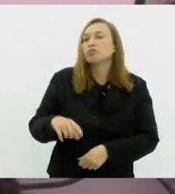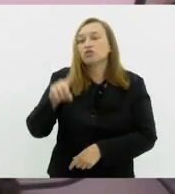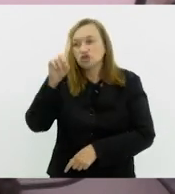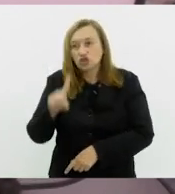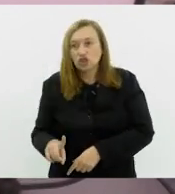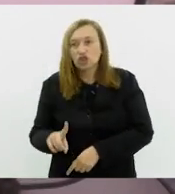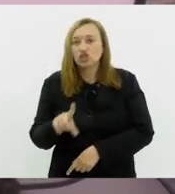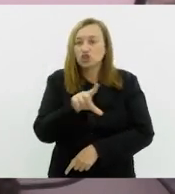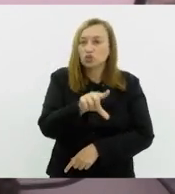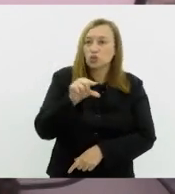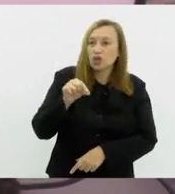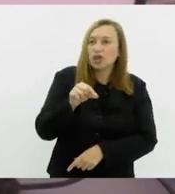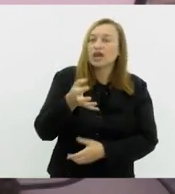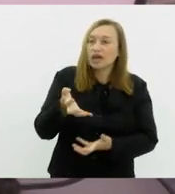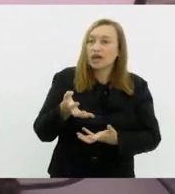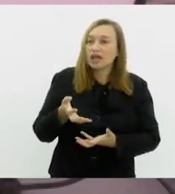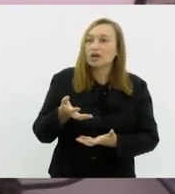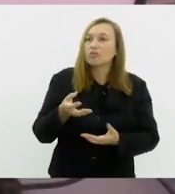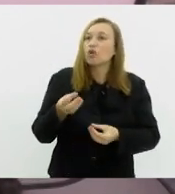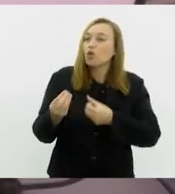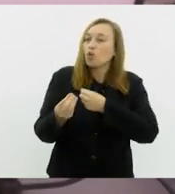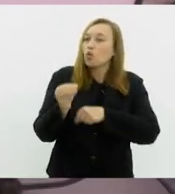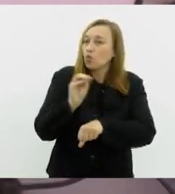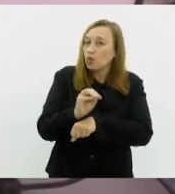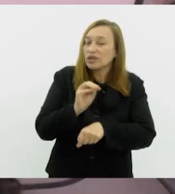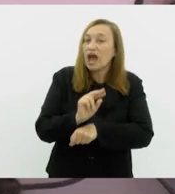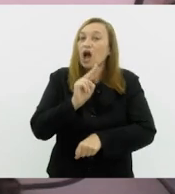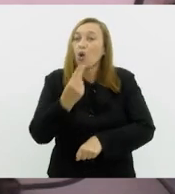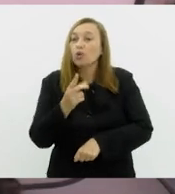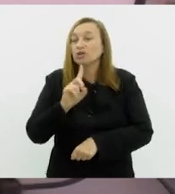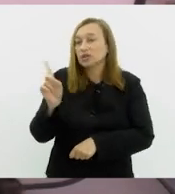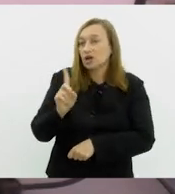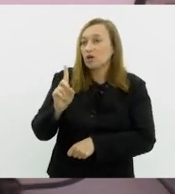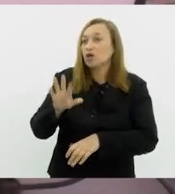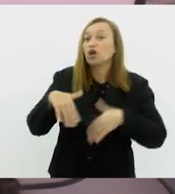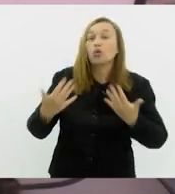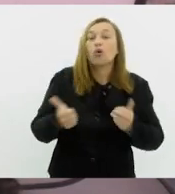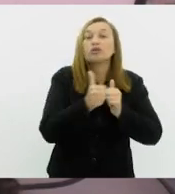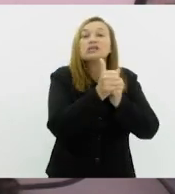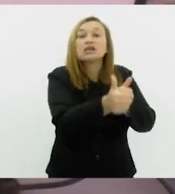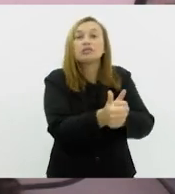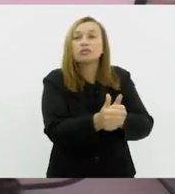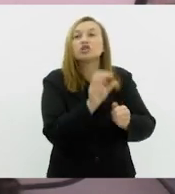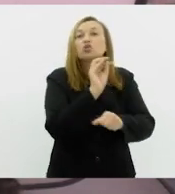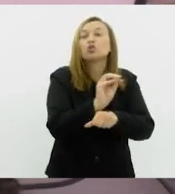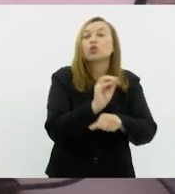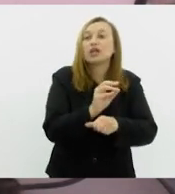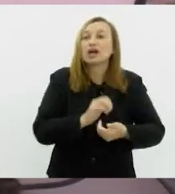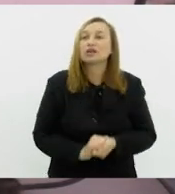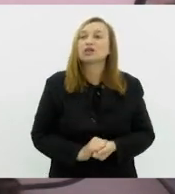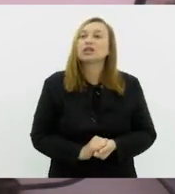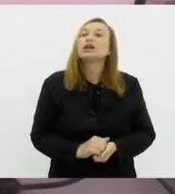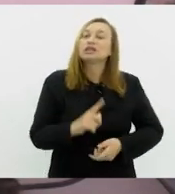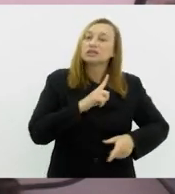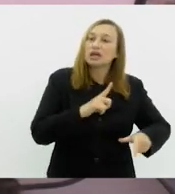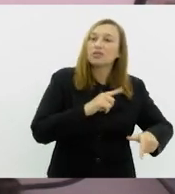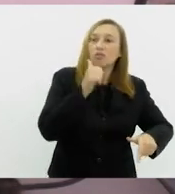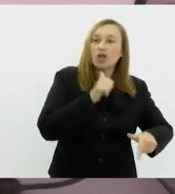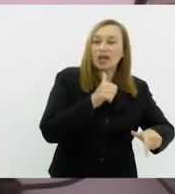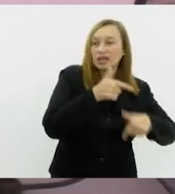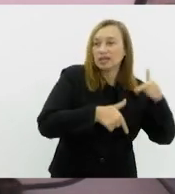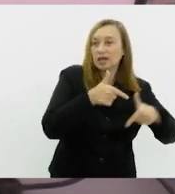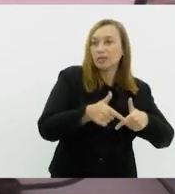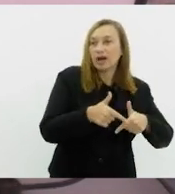queremos cuidar ou não e saber em que segmento do cuidado, né? Nós temos as trabalhadoras cuidadoras da